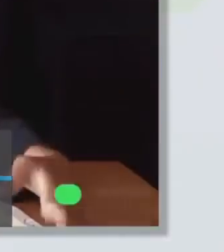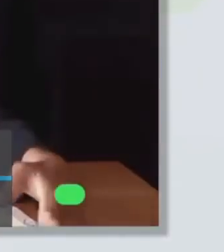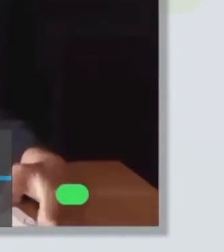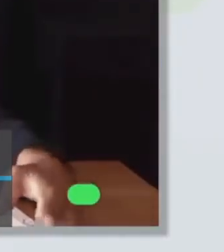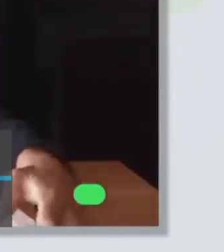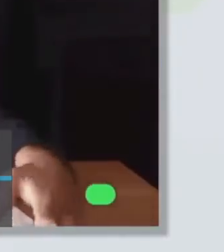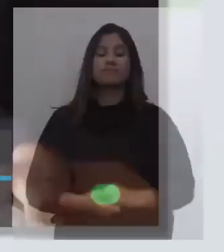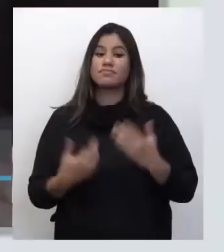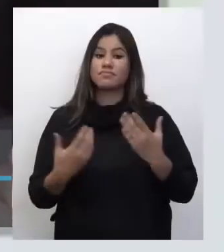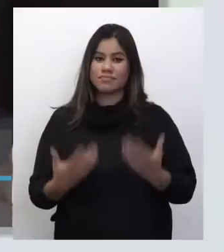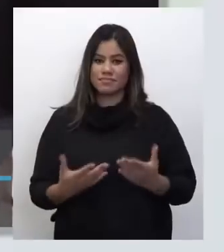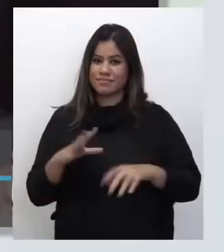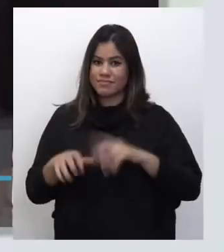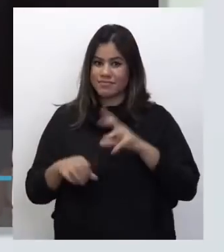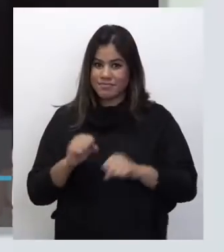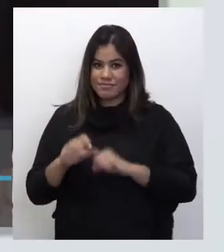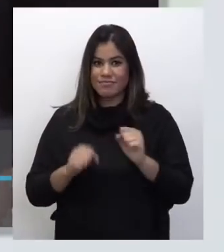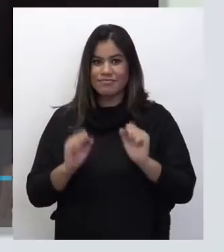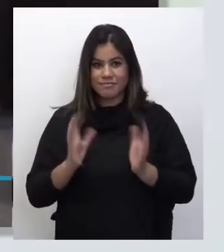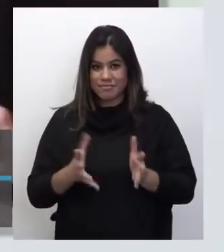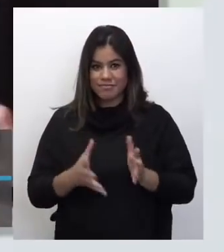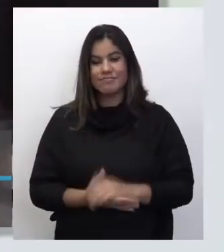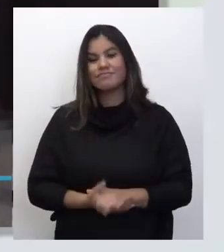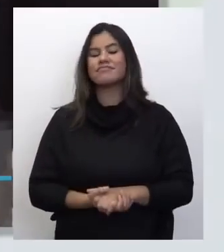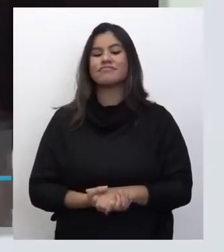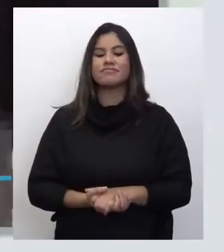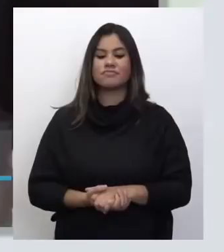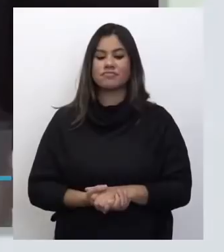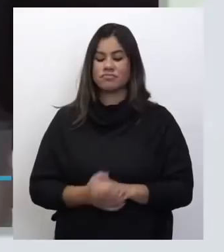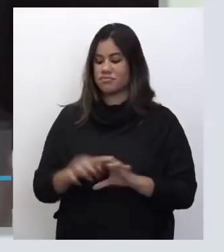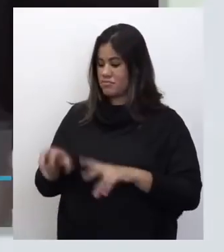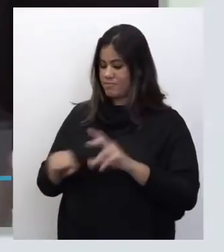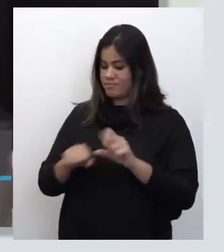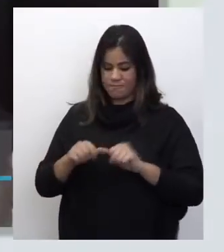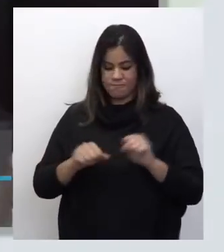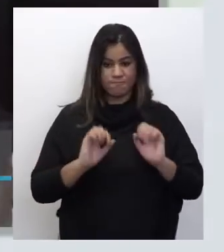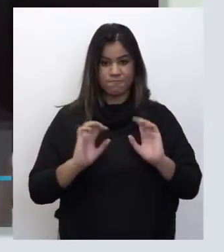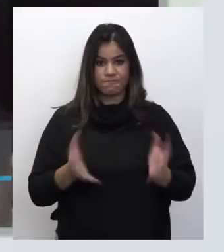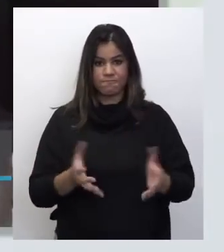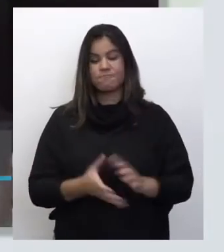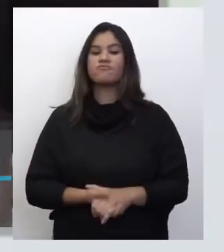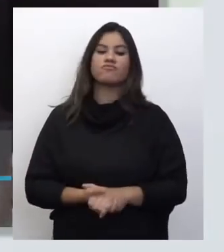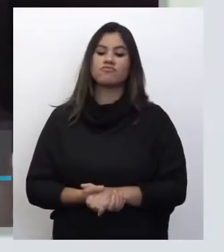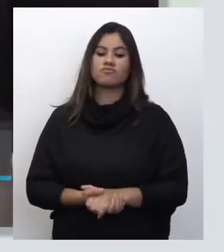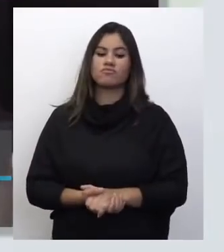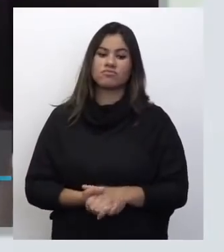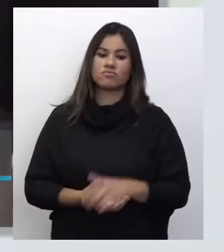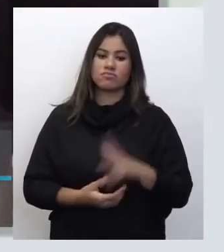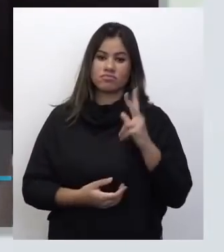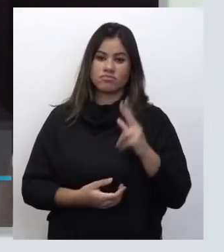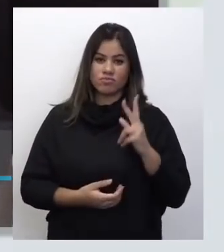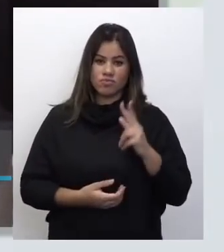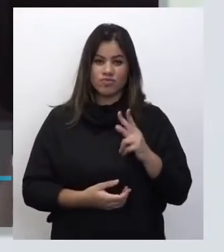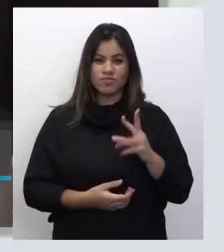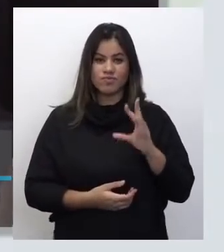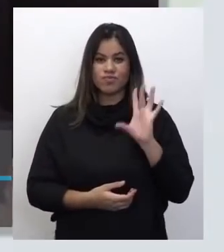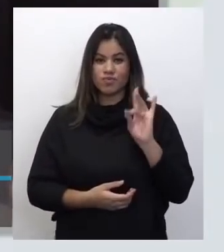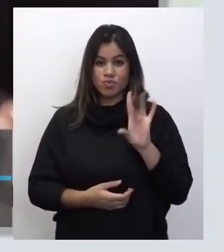E aí, pessoal, separaram seus materiais? Já separei alguns também. Eu separei uma tesoura,